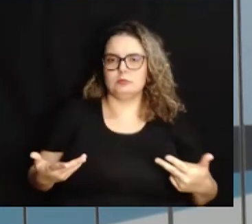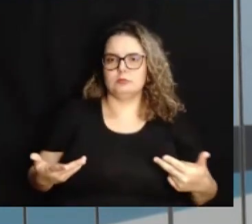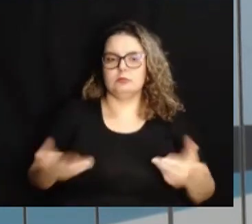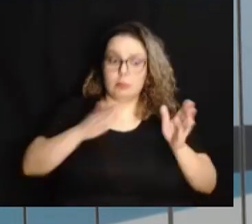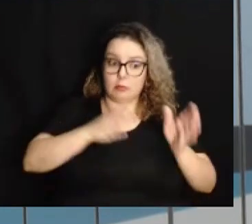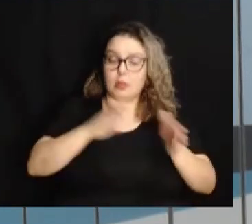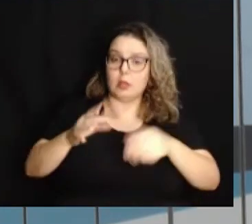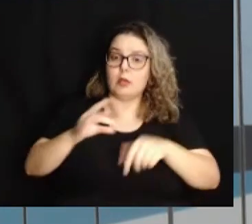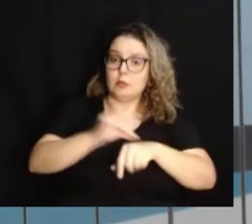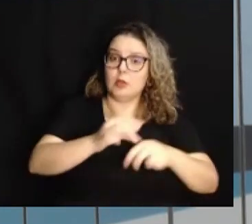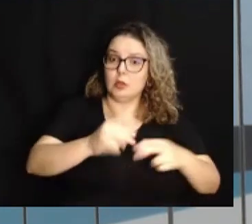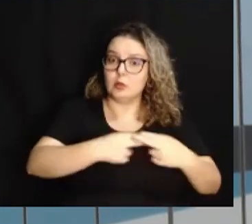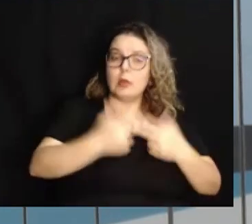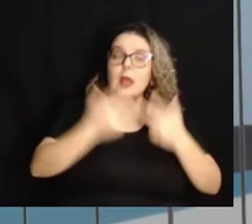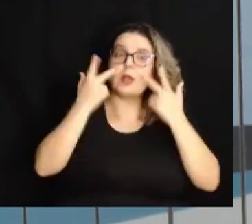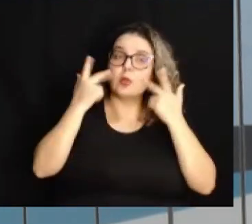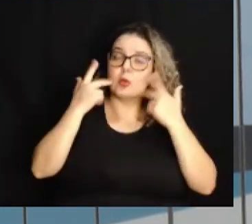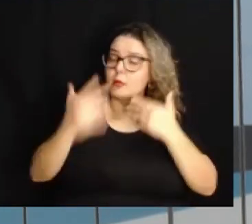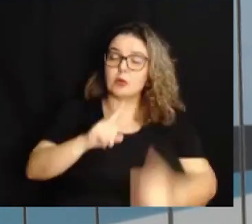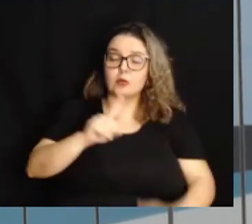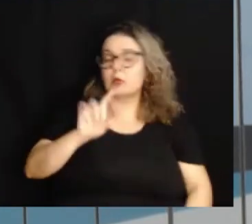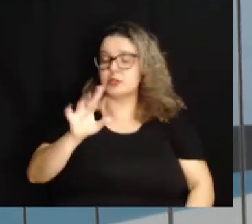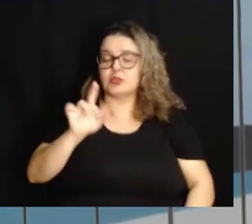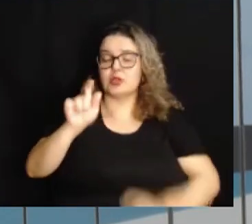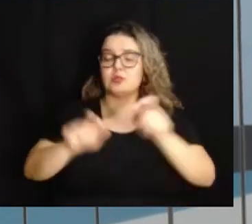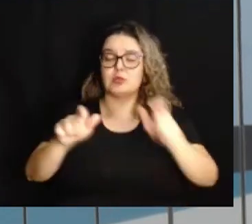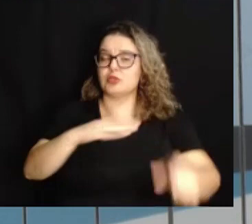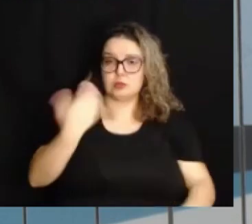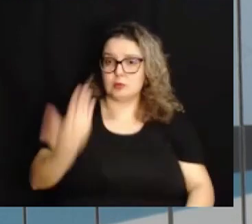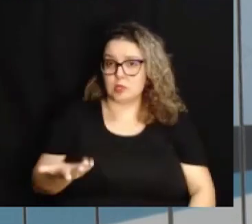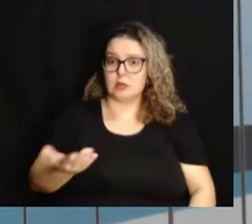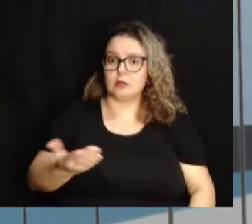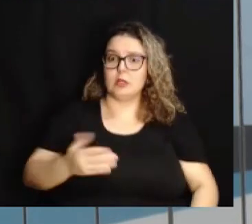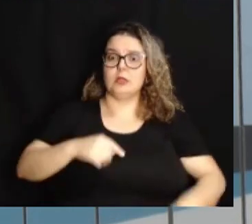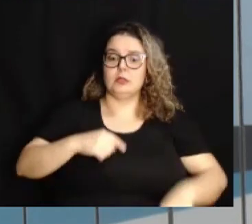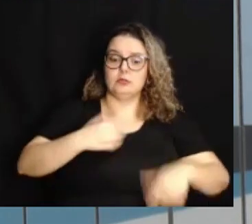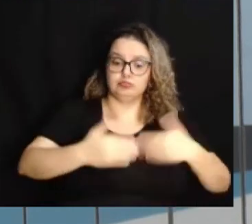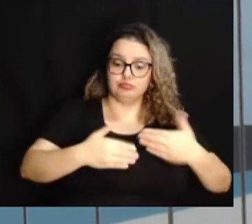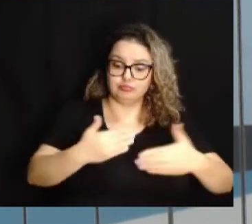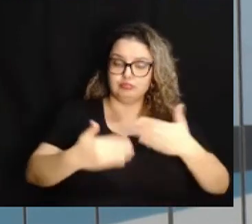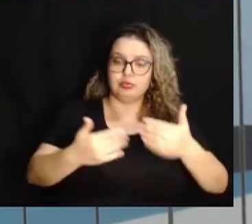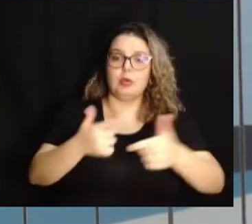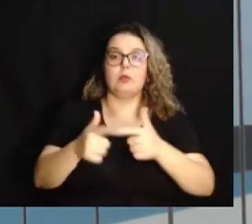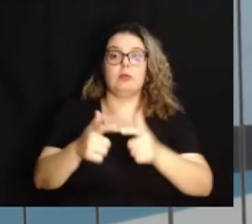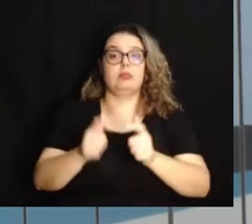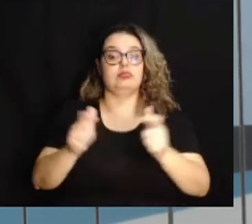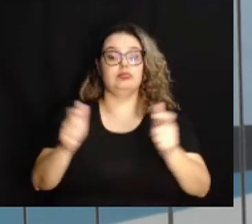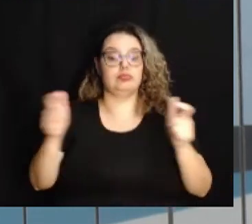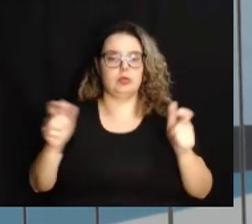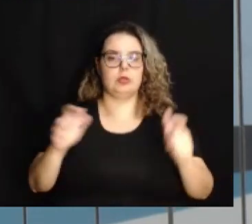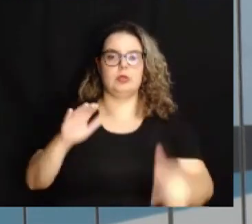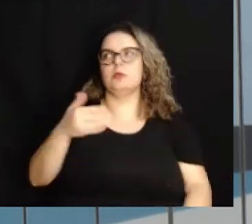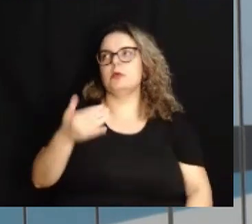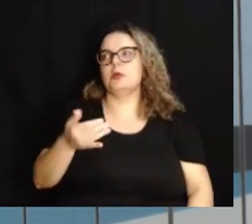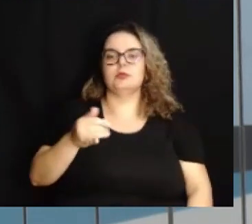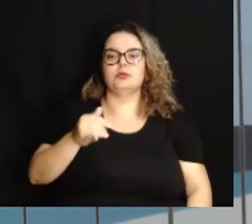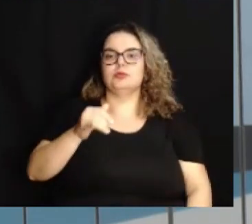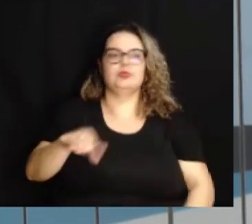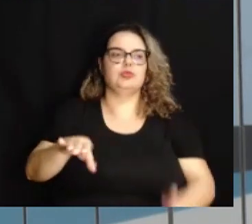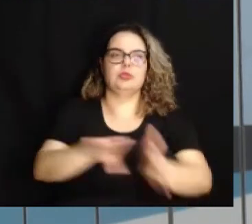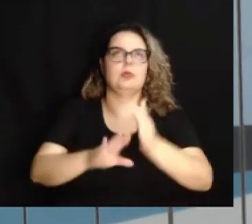esse processo ele vai virando uma bola de neve, que por exemplo, quando nós chegamos, vamos colocar assim, no ápice de perder